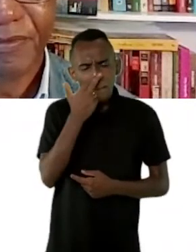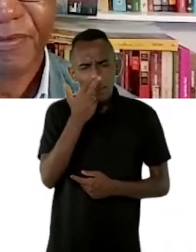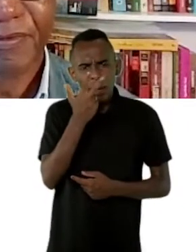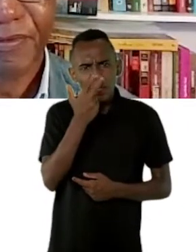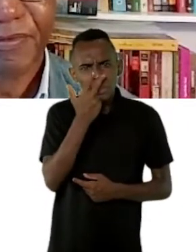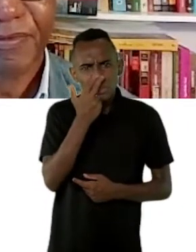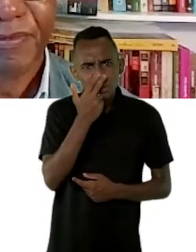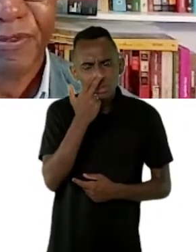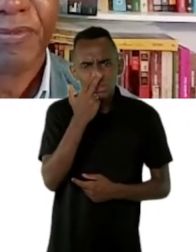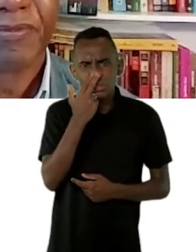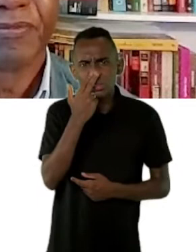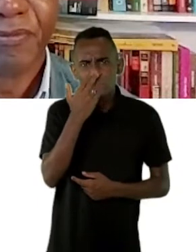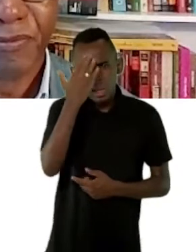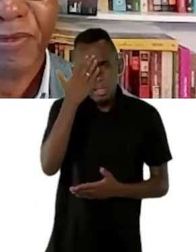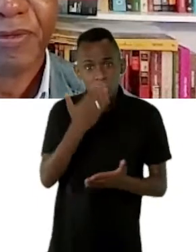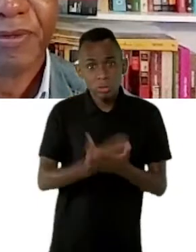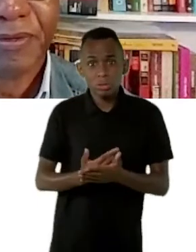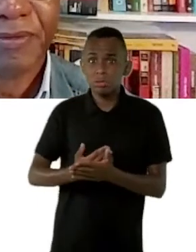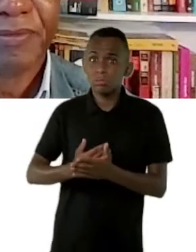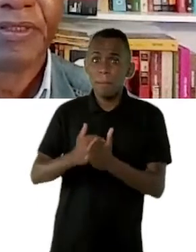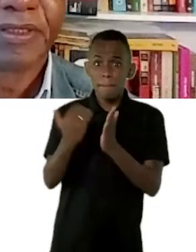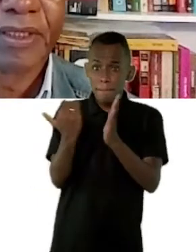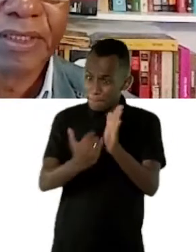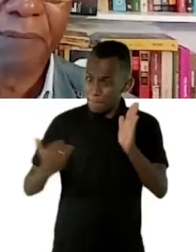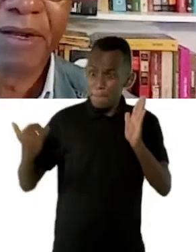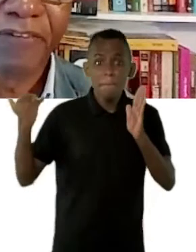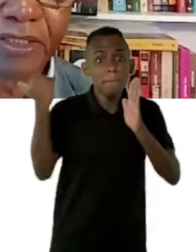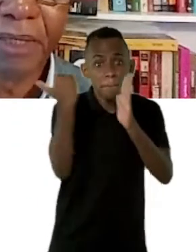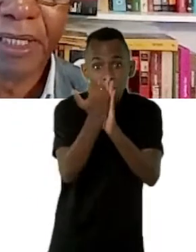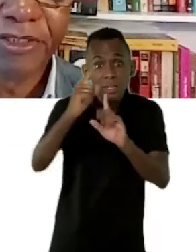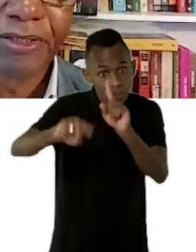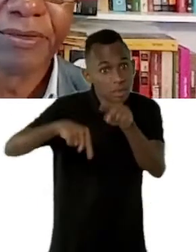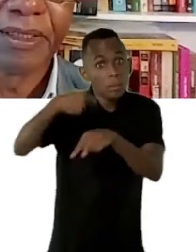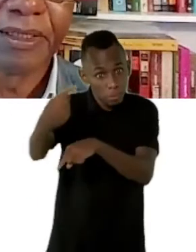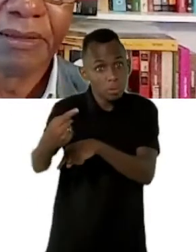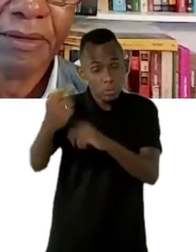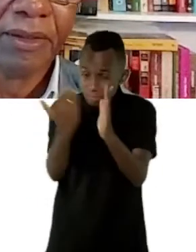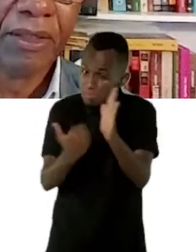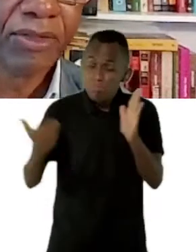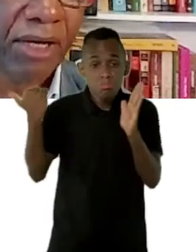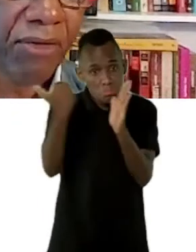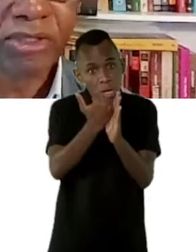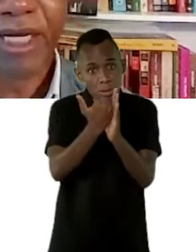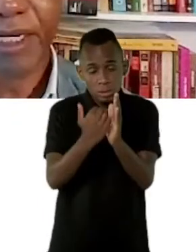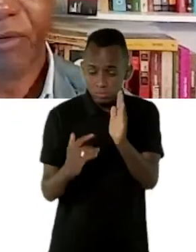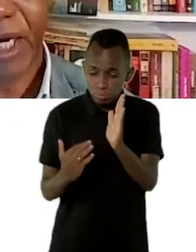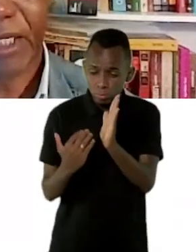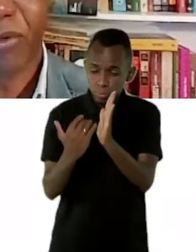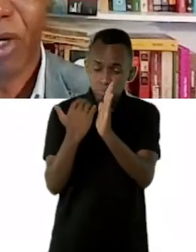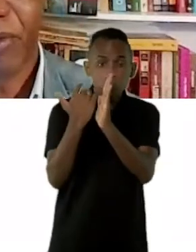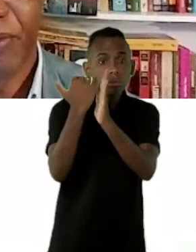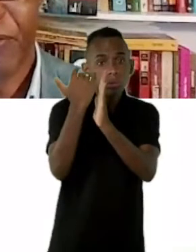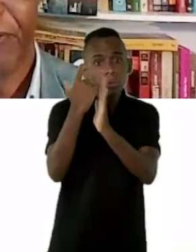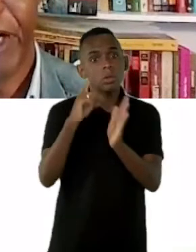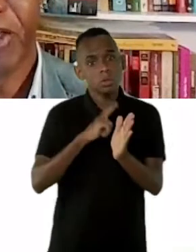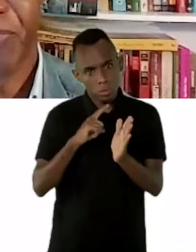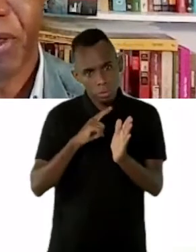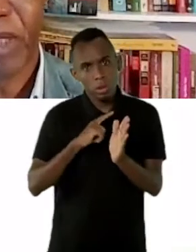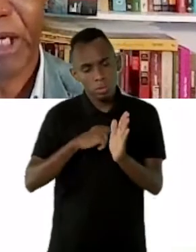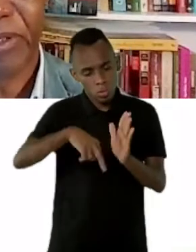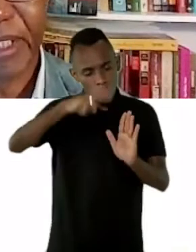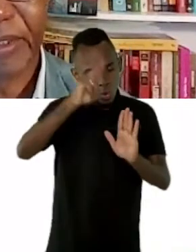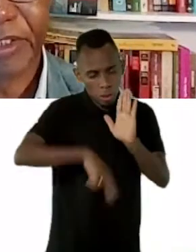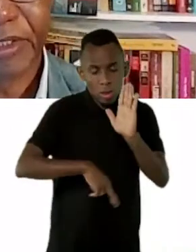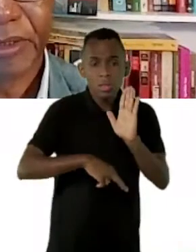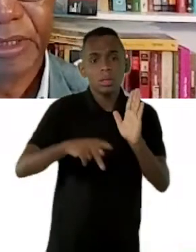mais, inclusive nos anos subsequentes, né? Perfeitamente. Eu tenho aqui o relatório feito